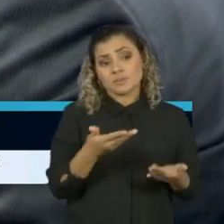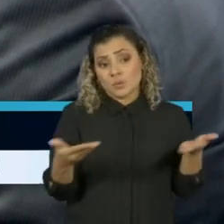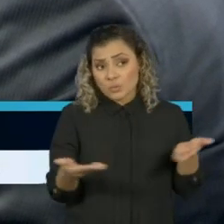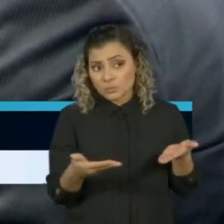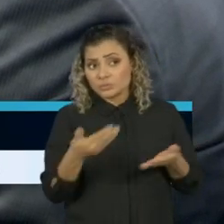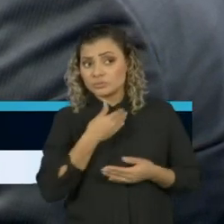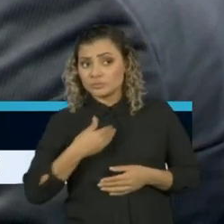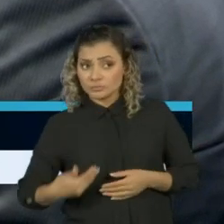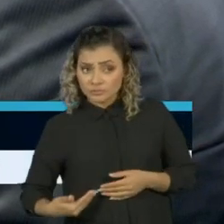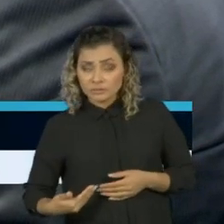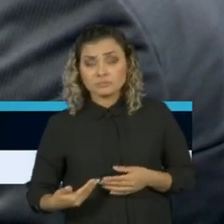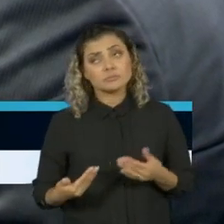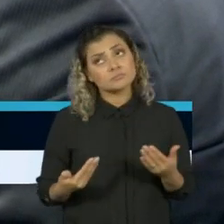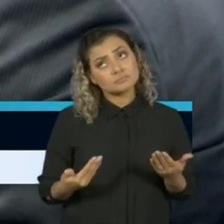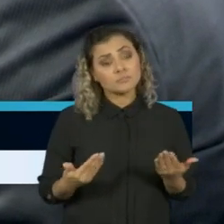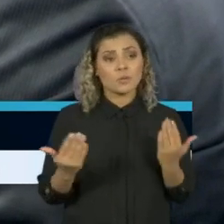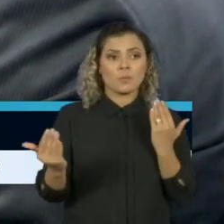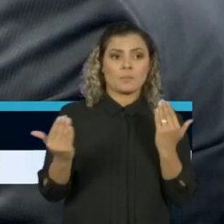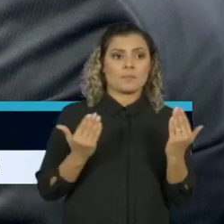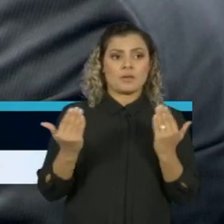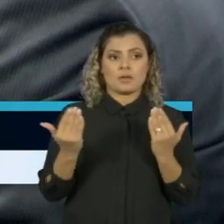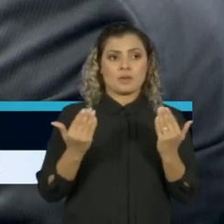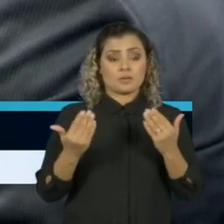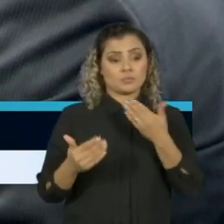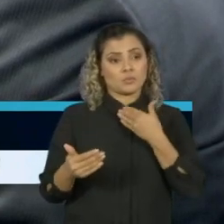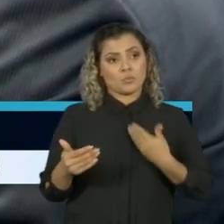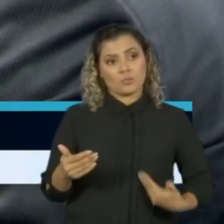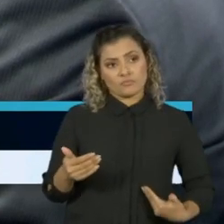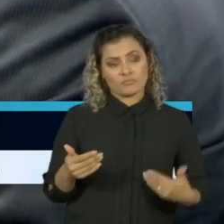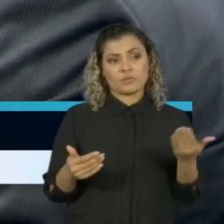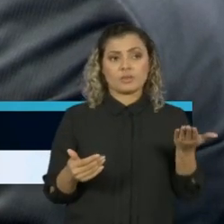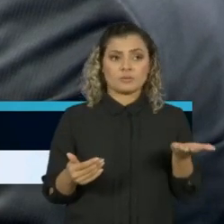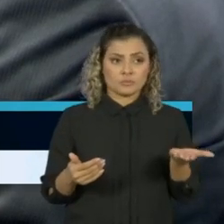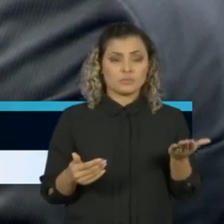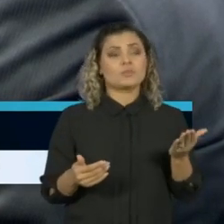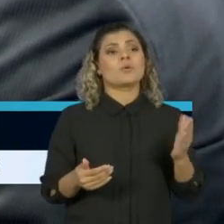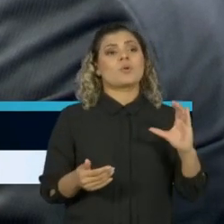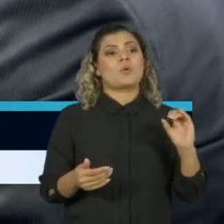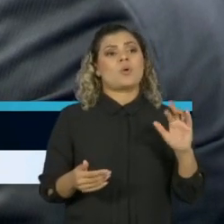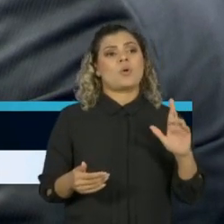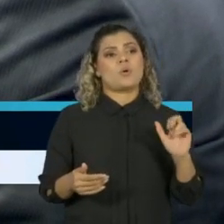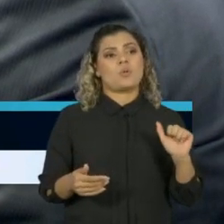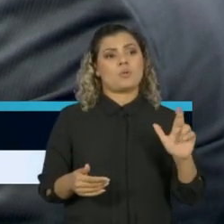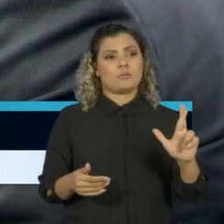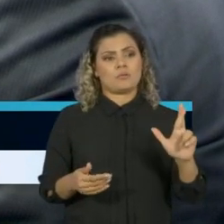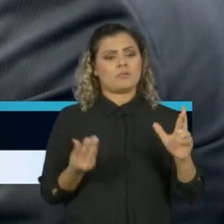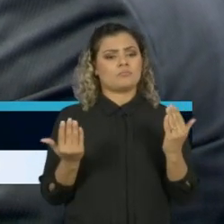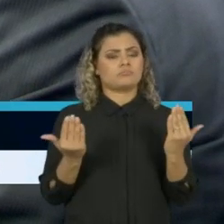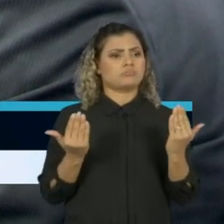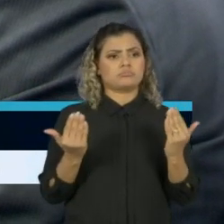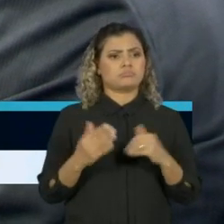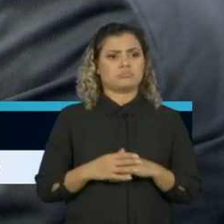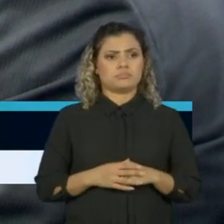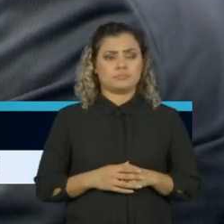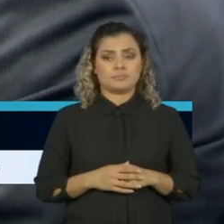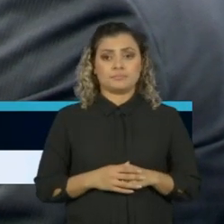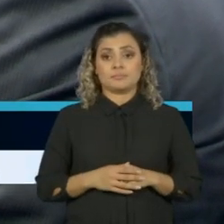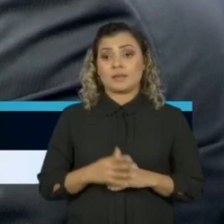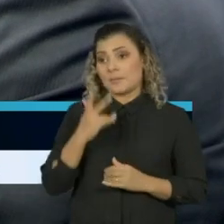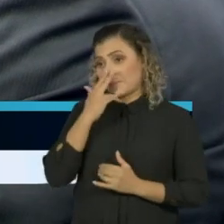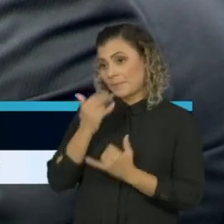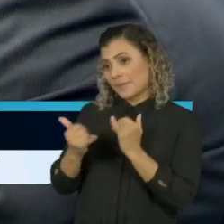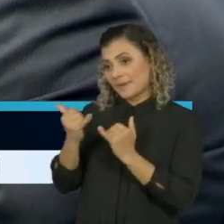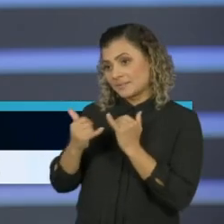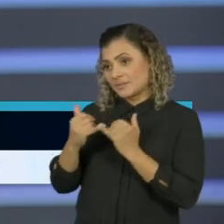atual governo com relação ao governo do Fernando Collor de Mello. Olha, a primeira semelhança é